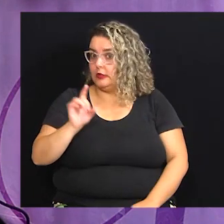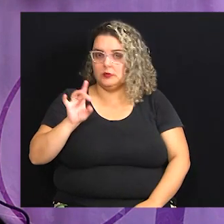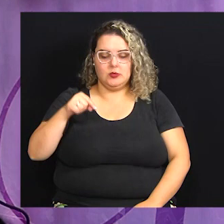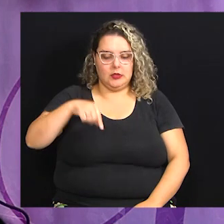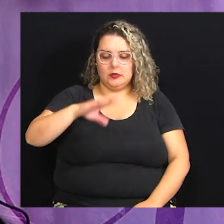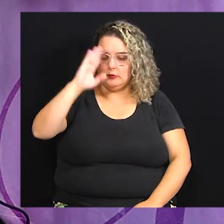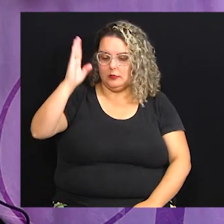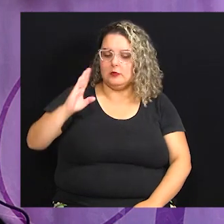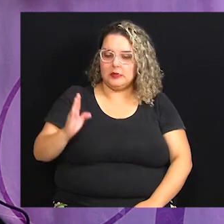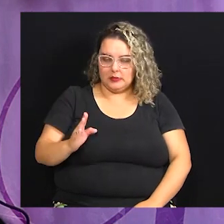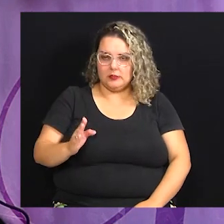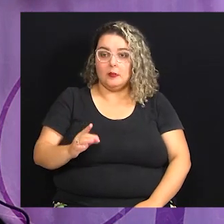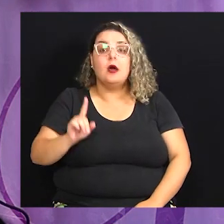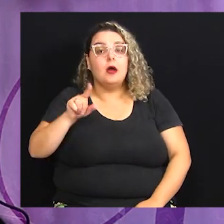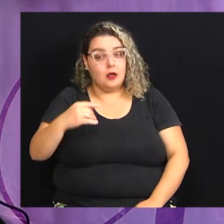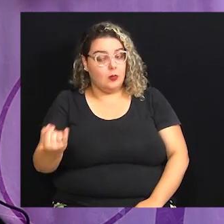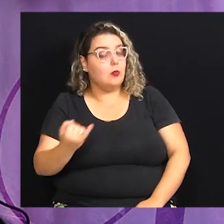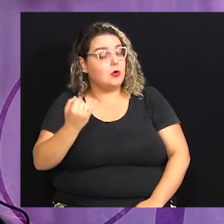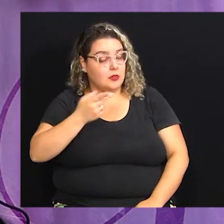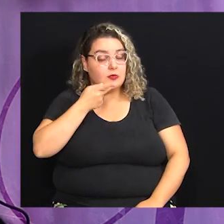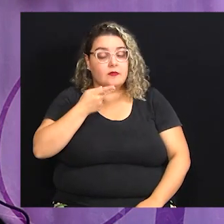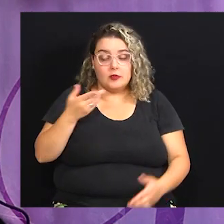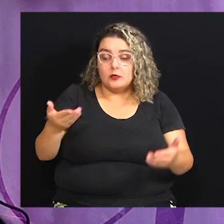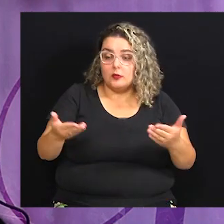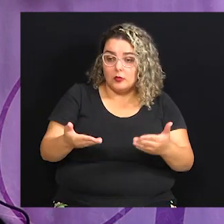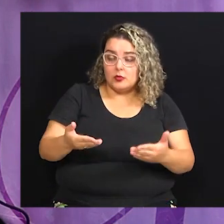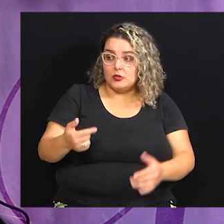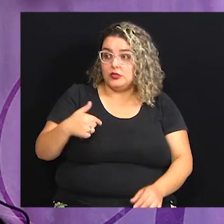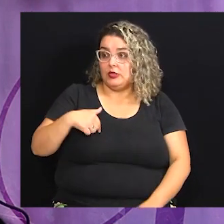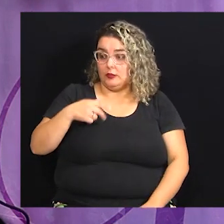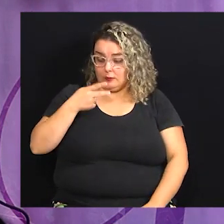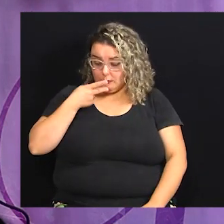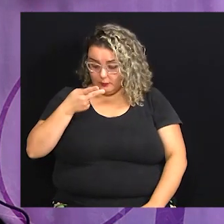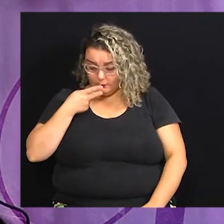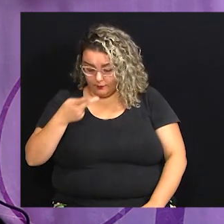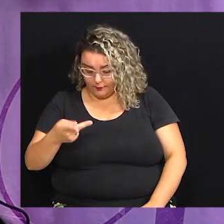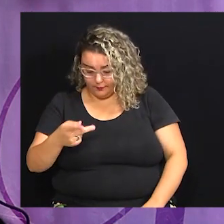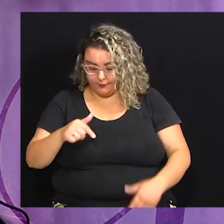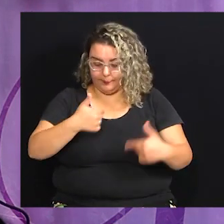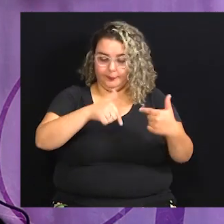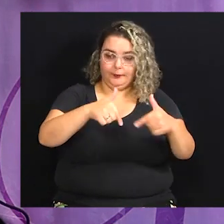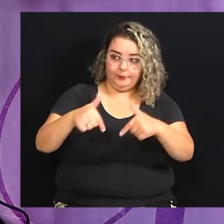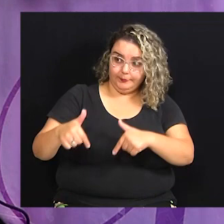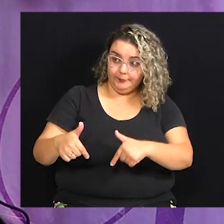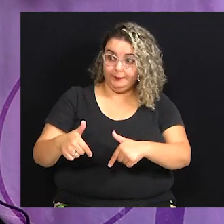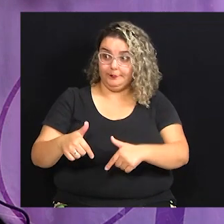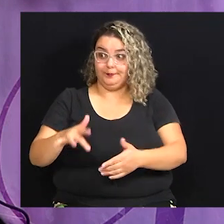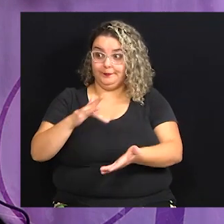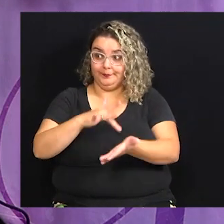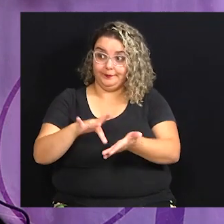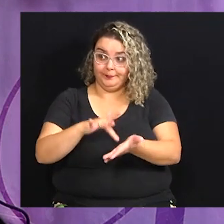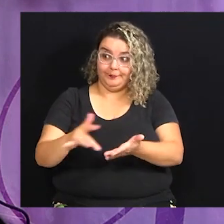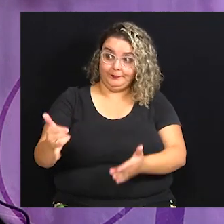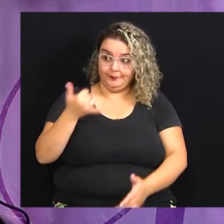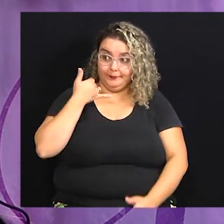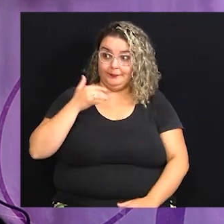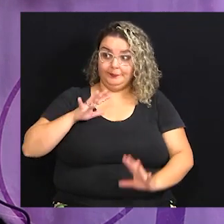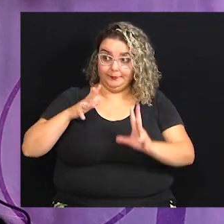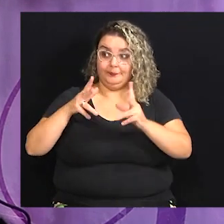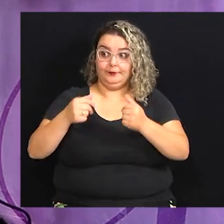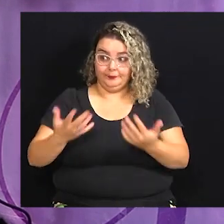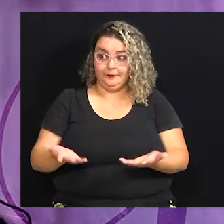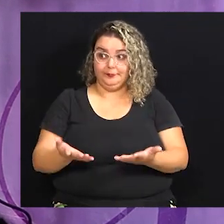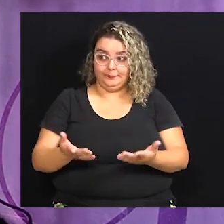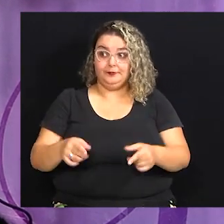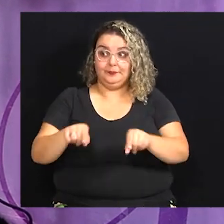não é só aqui. Então, super importante a gente estar abordando isso hoje. E eu vou falar sobre essa questão de trabalho, de tablet, celular,